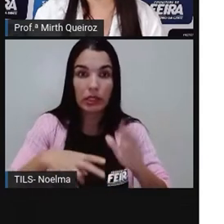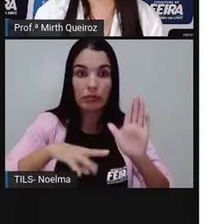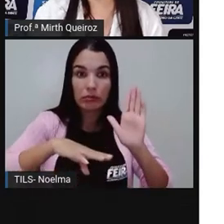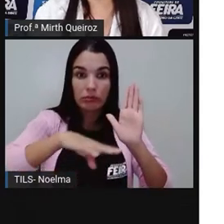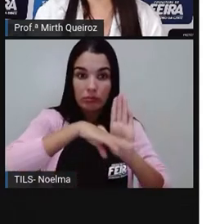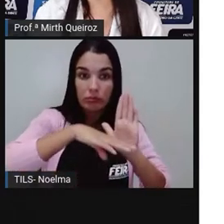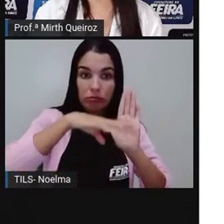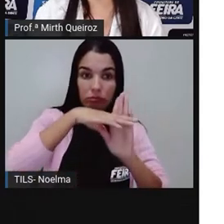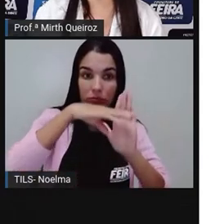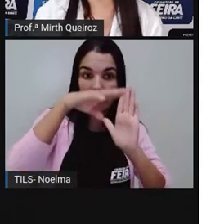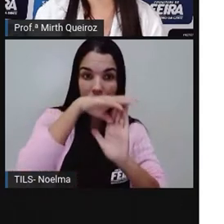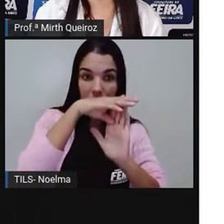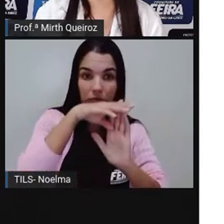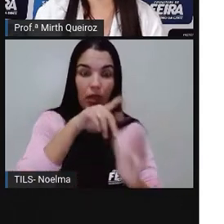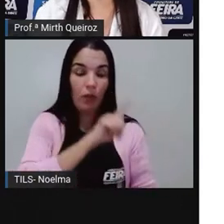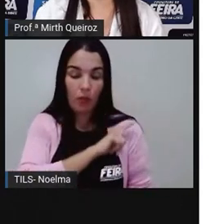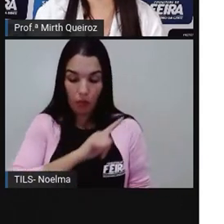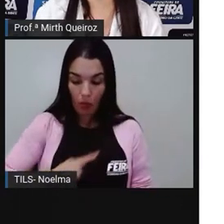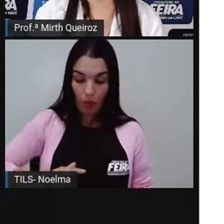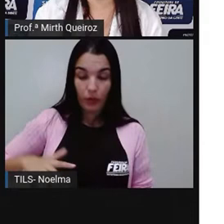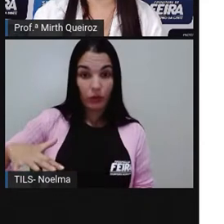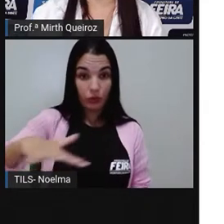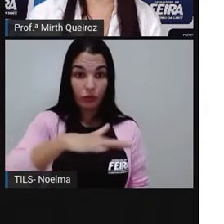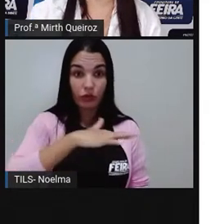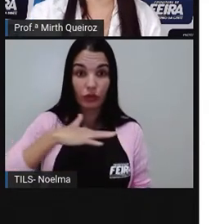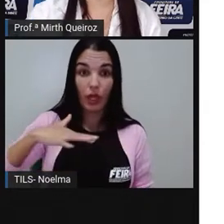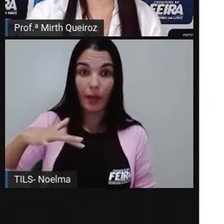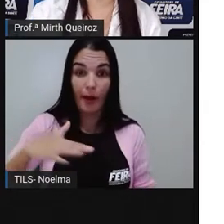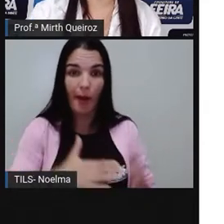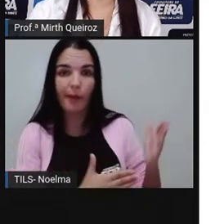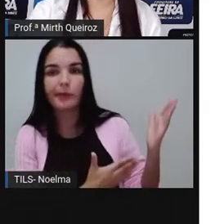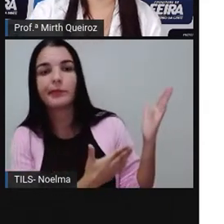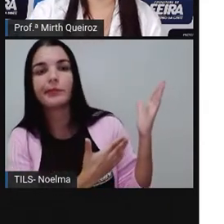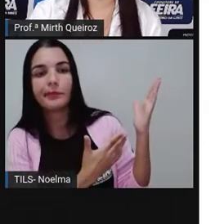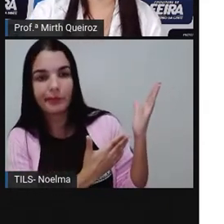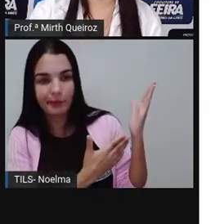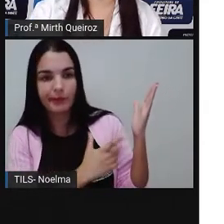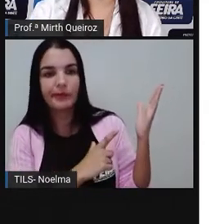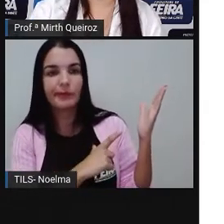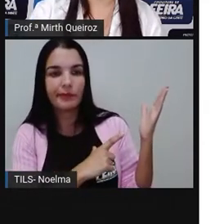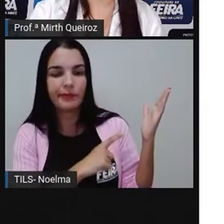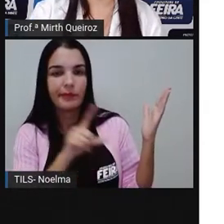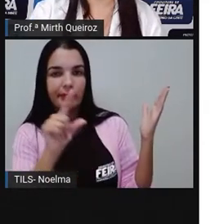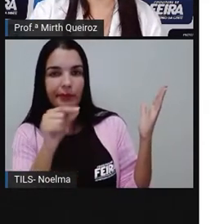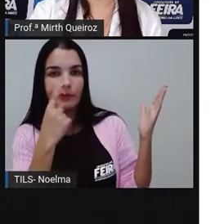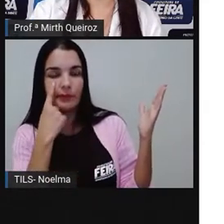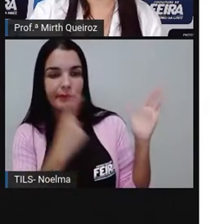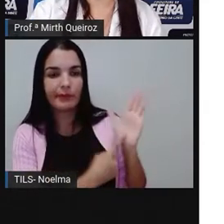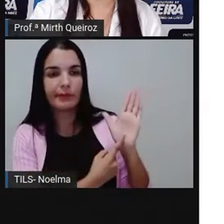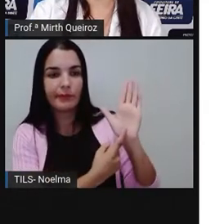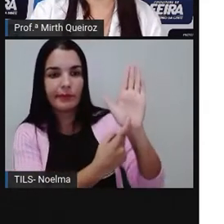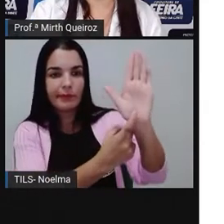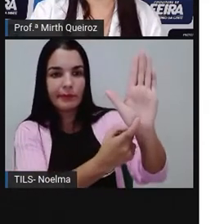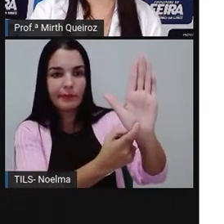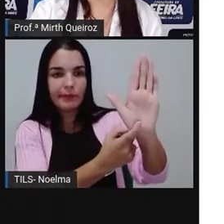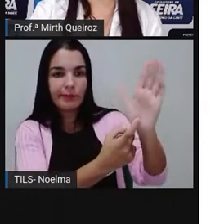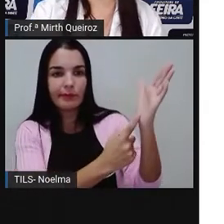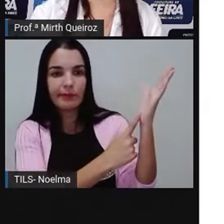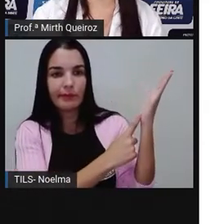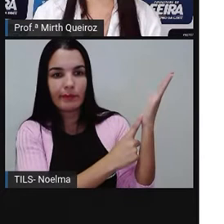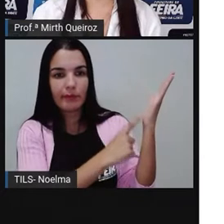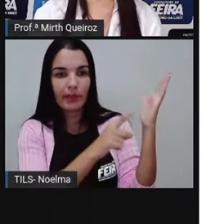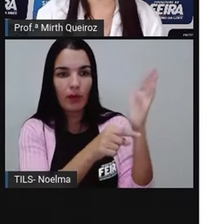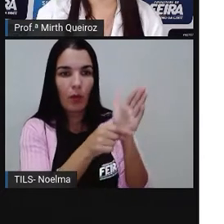geral, foi a partir daí que se criou esses cargos, né? Podemos destacar esses que nós vamos ver agora.